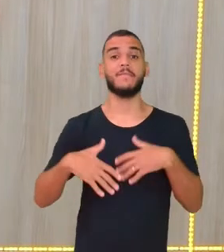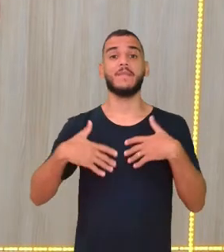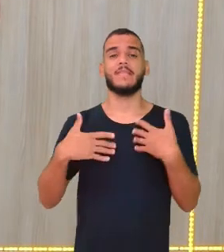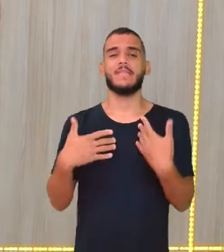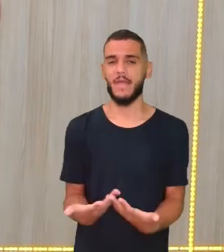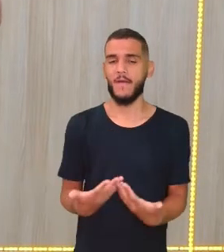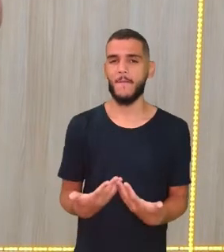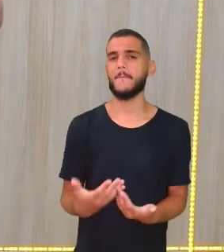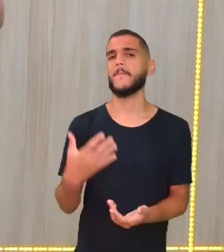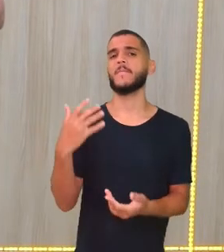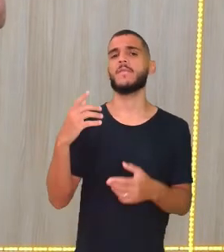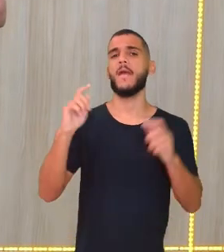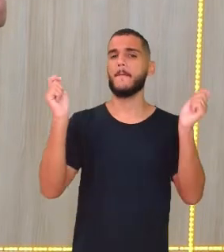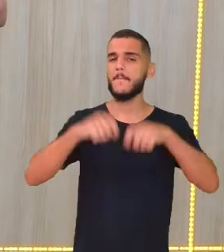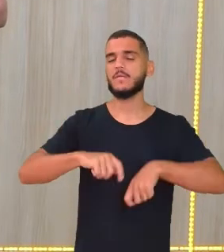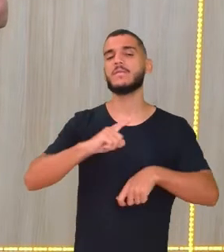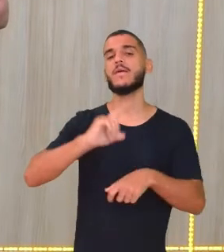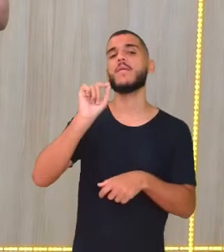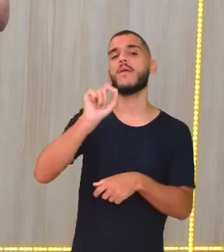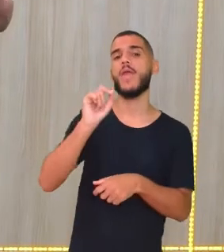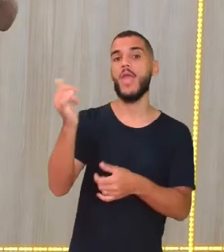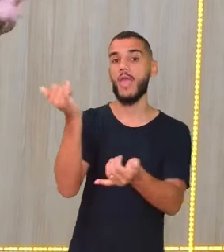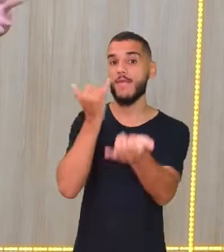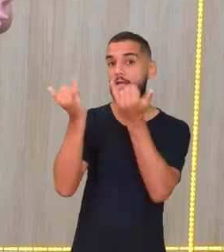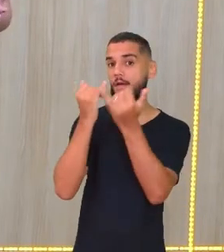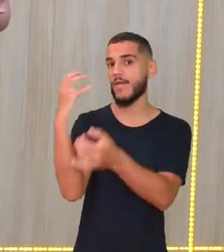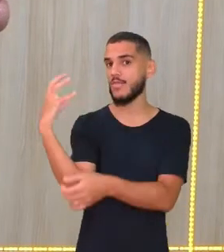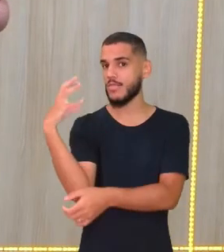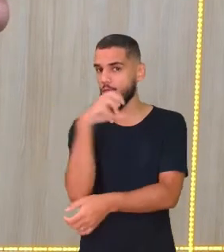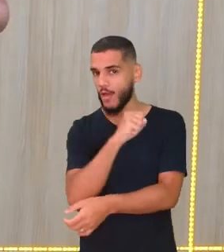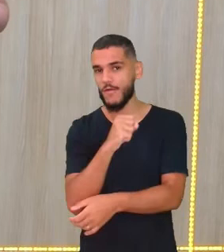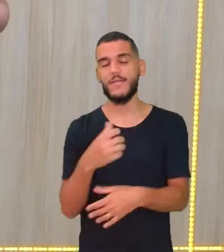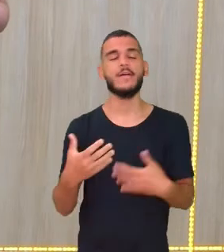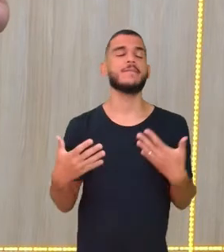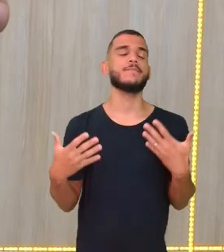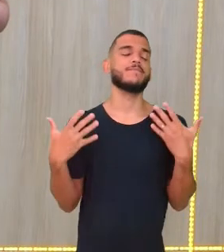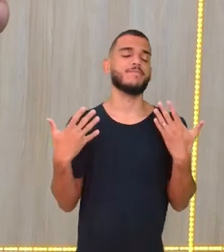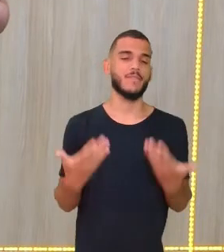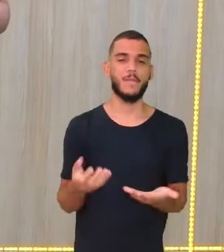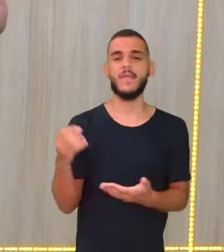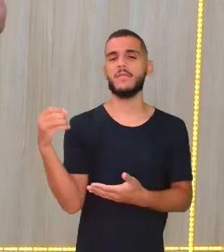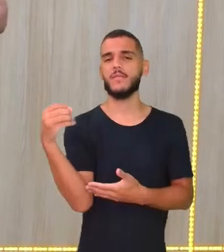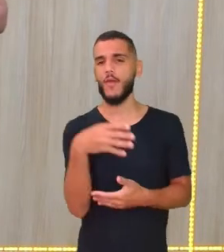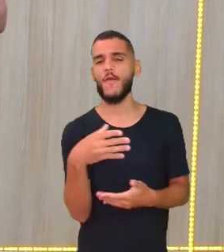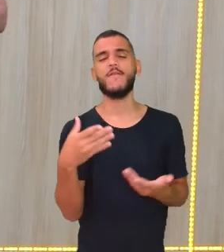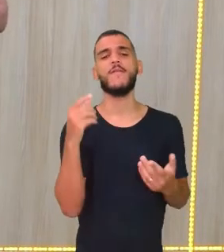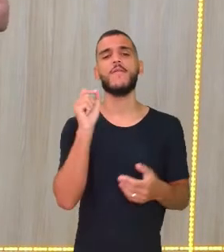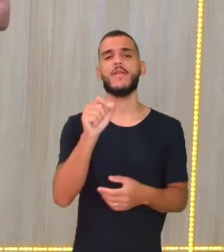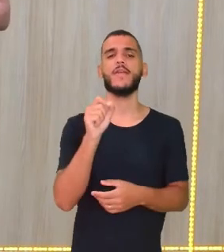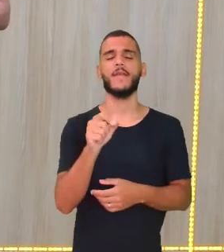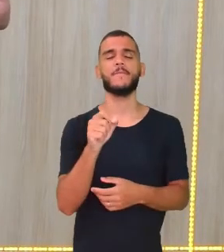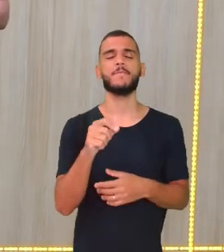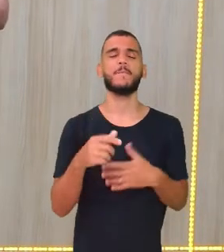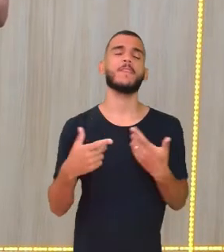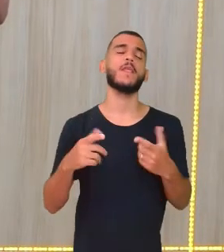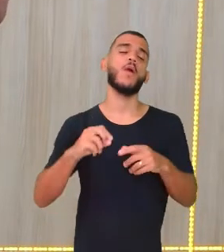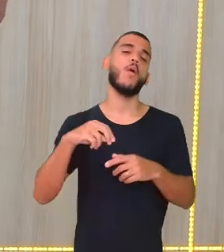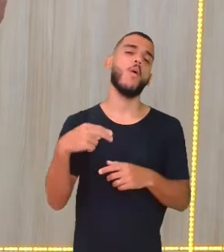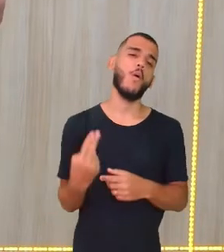uma informação nova e, de repente, não seja uma informação nova, não é? Ela já